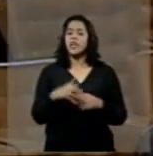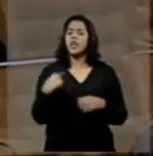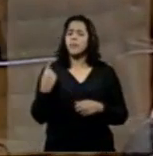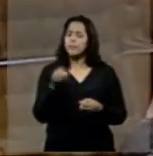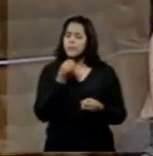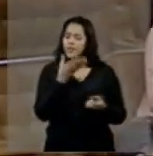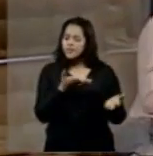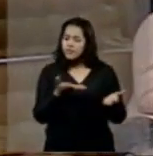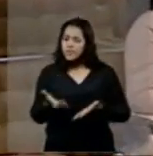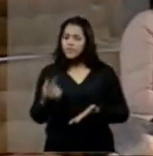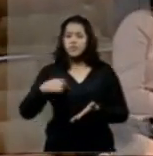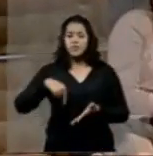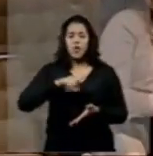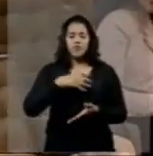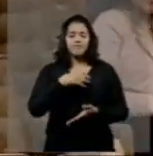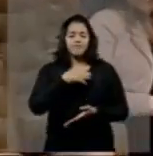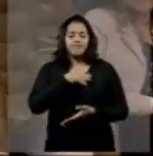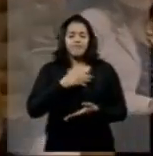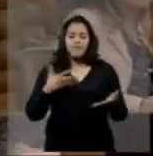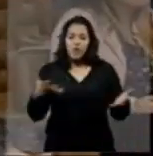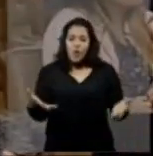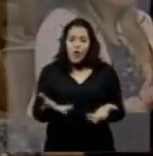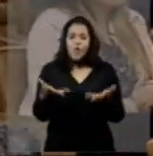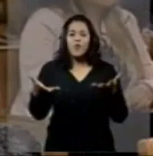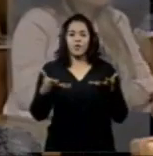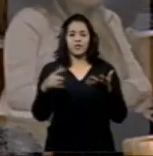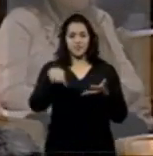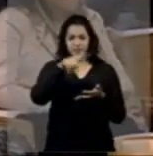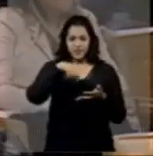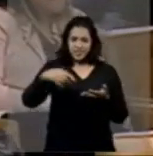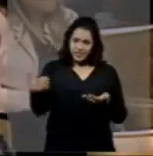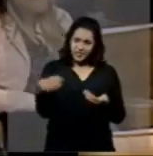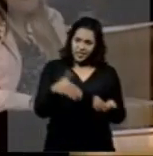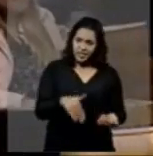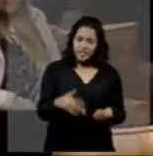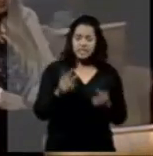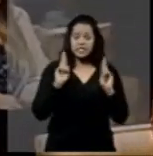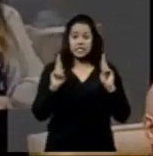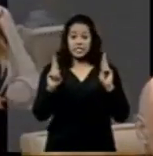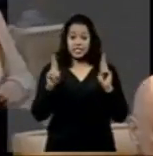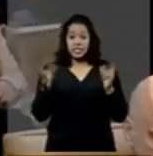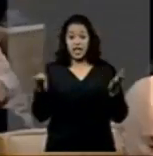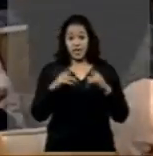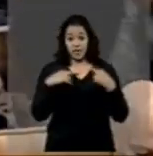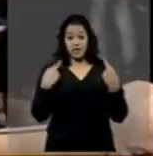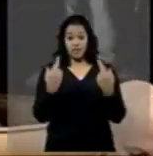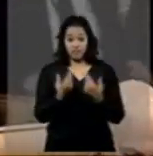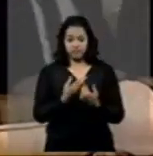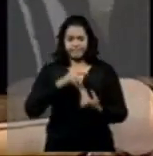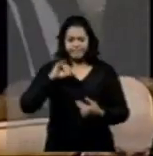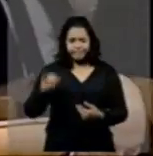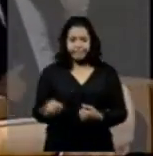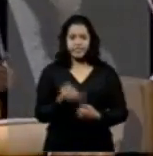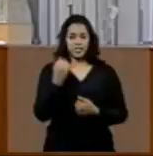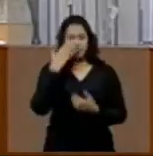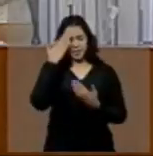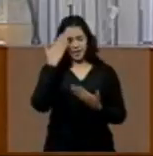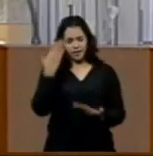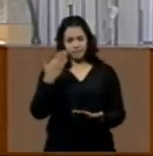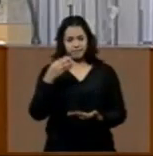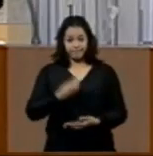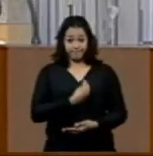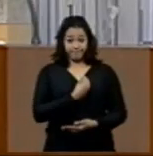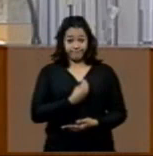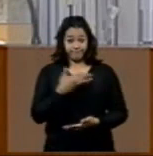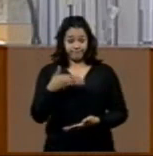a presença de todos os senhores. Esperamos que seja muito proveitosa essa sessão. Muito obrigada pela presença.